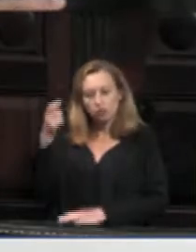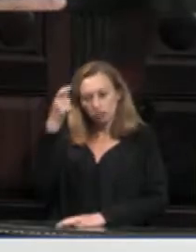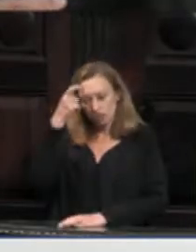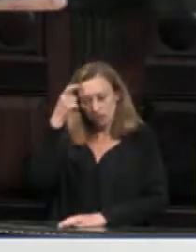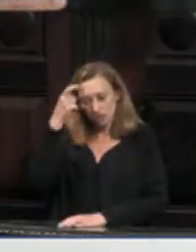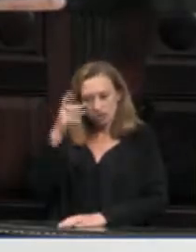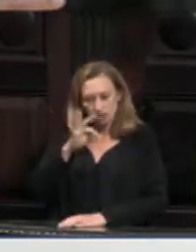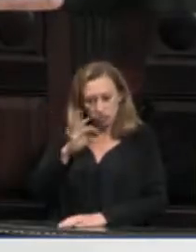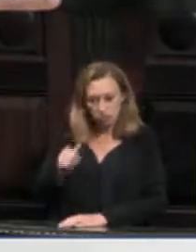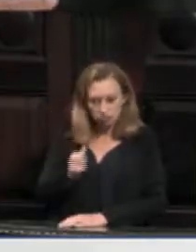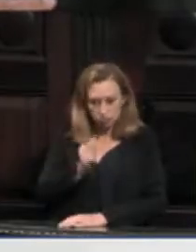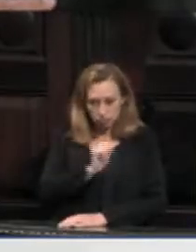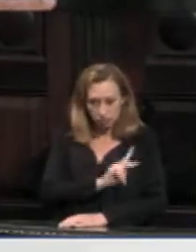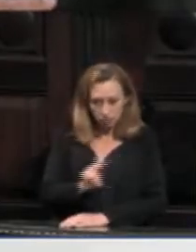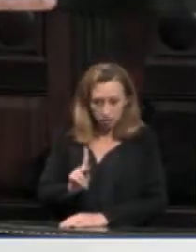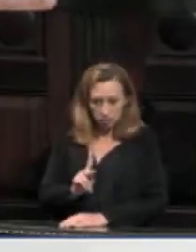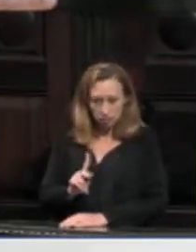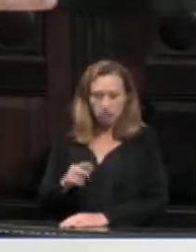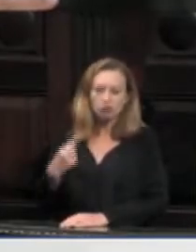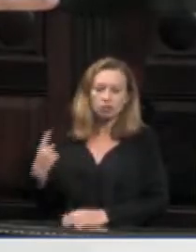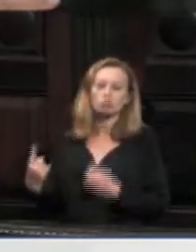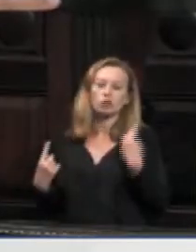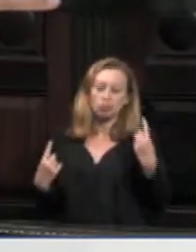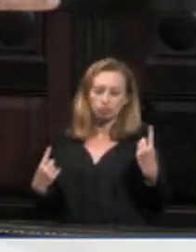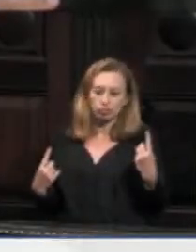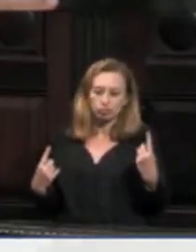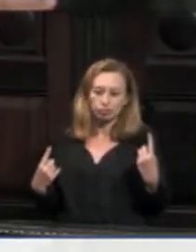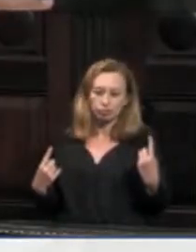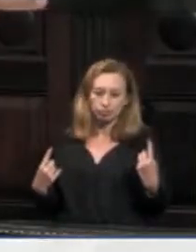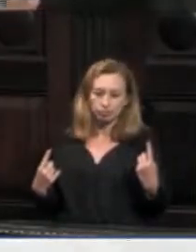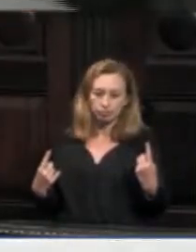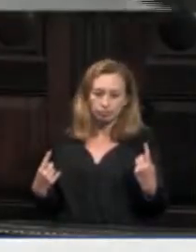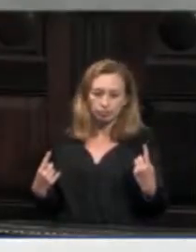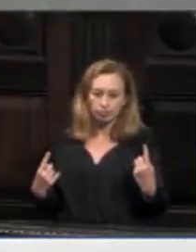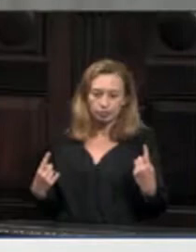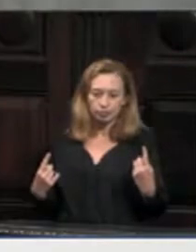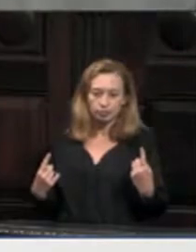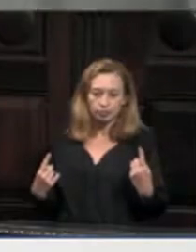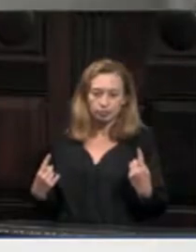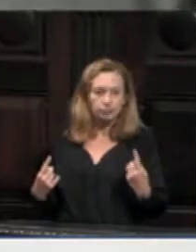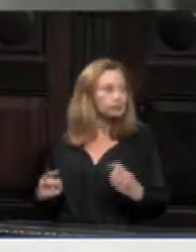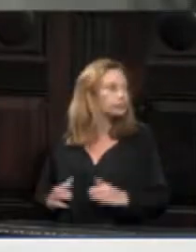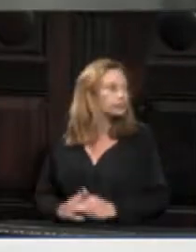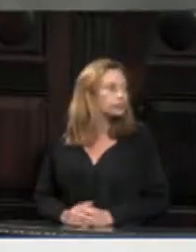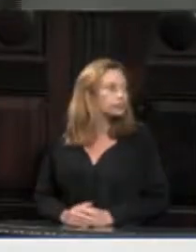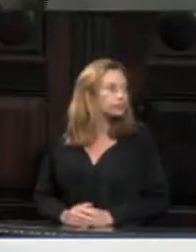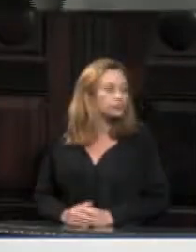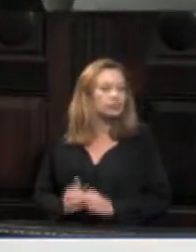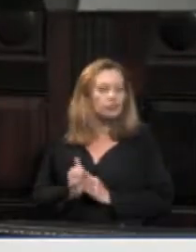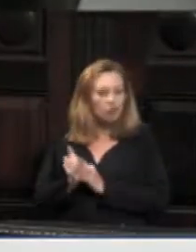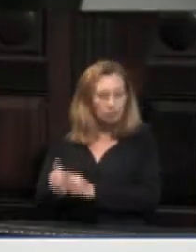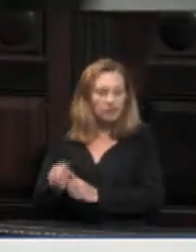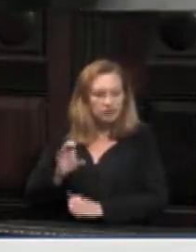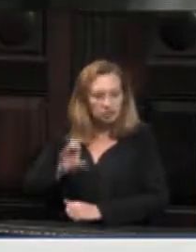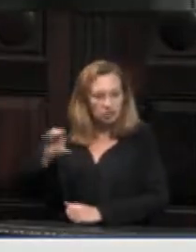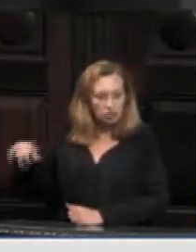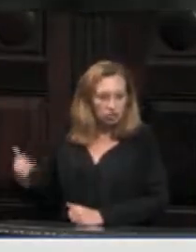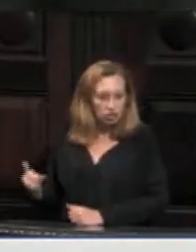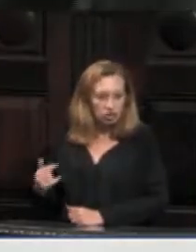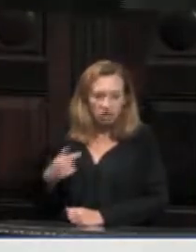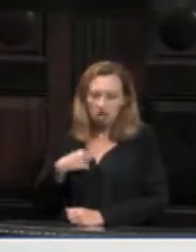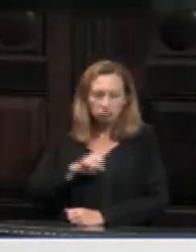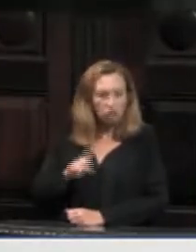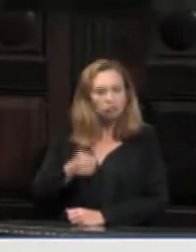Mudou o parecer? É. Foi 0%. Mudou para 0? Isso. Foi 0. Então tá bom. Vossa Excelência vai acompanhar o parecer da CCJ? Negativo,